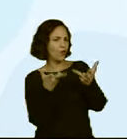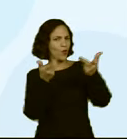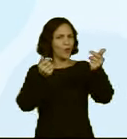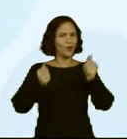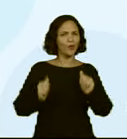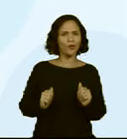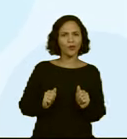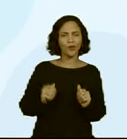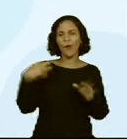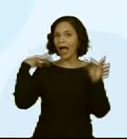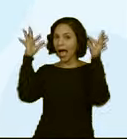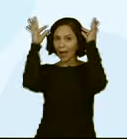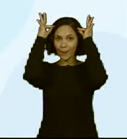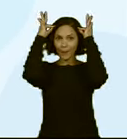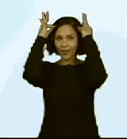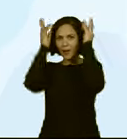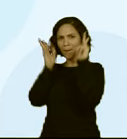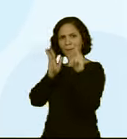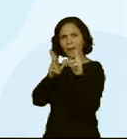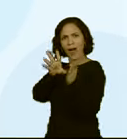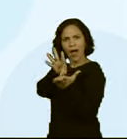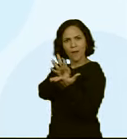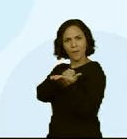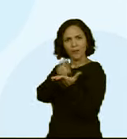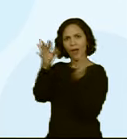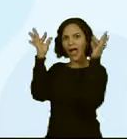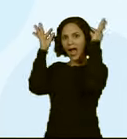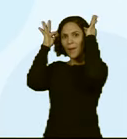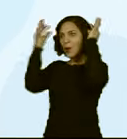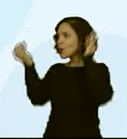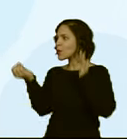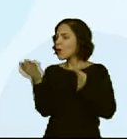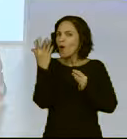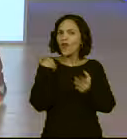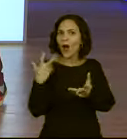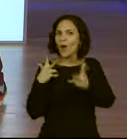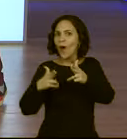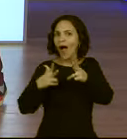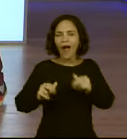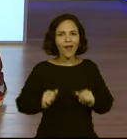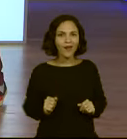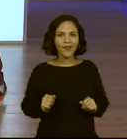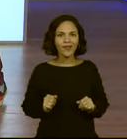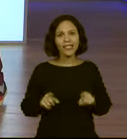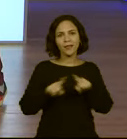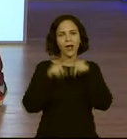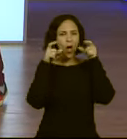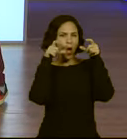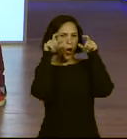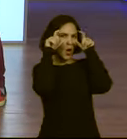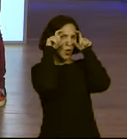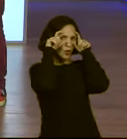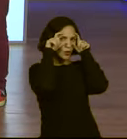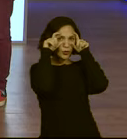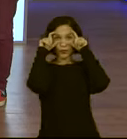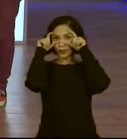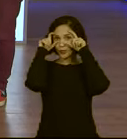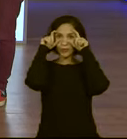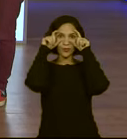maravilhoso um cabelo da moda né cabelo tendência um óculos